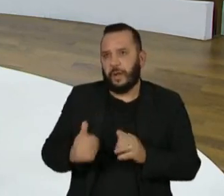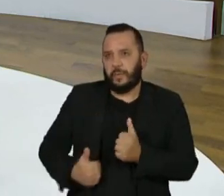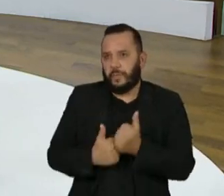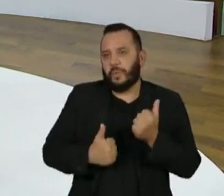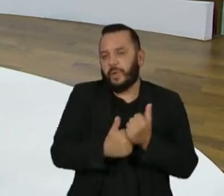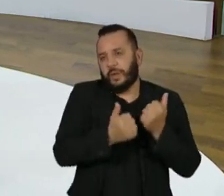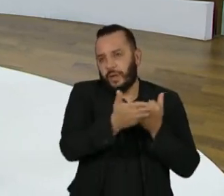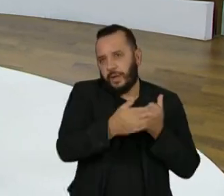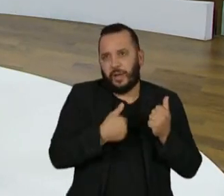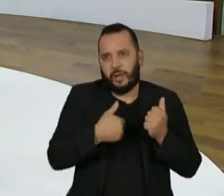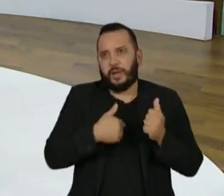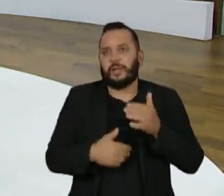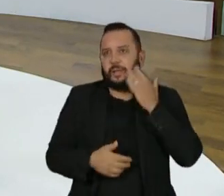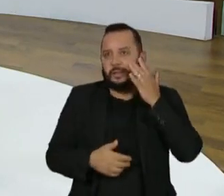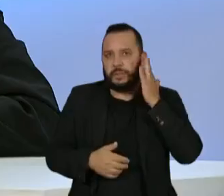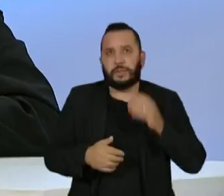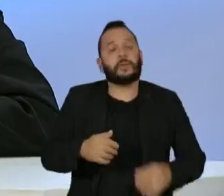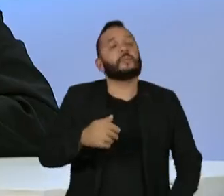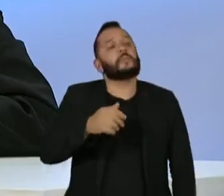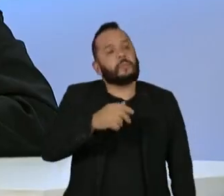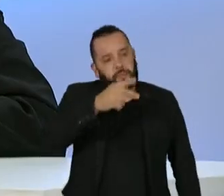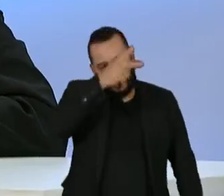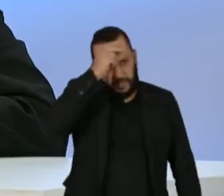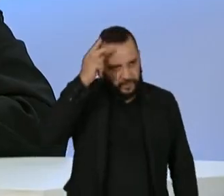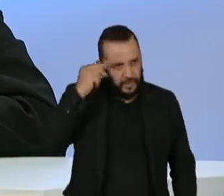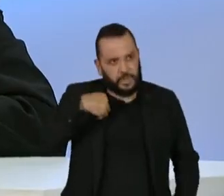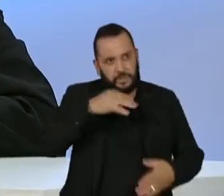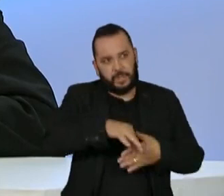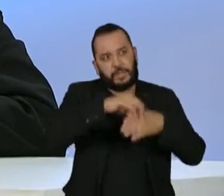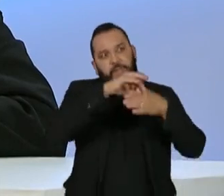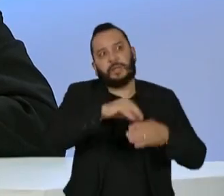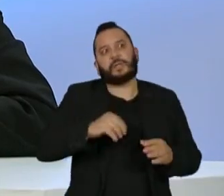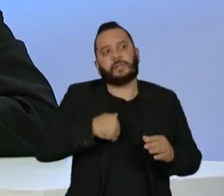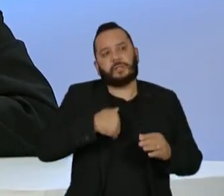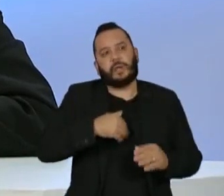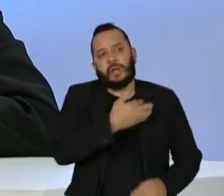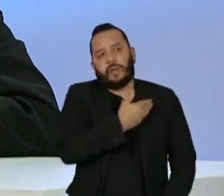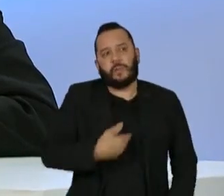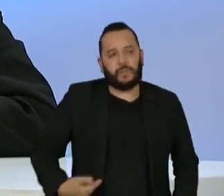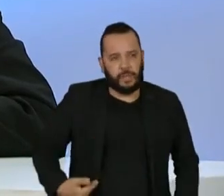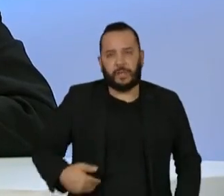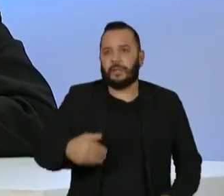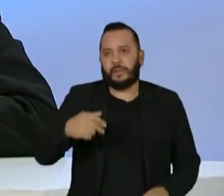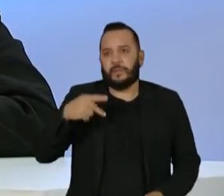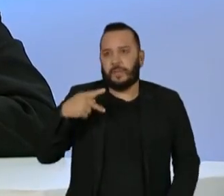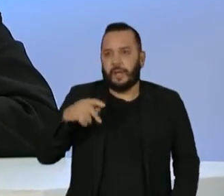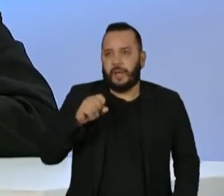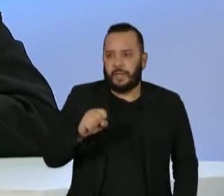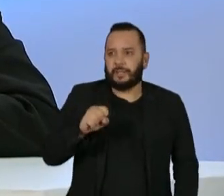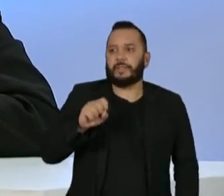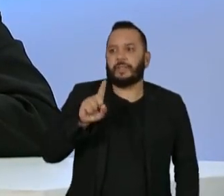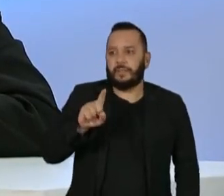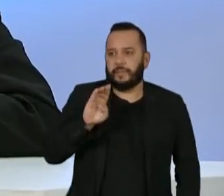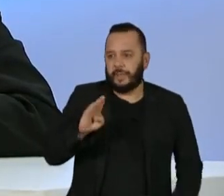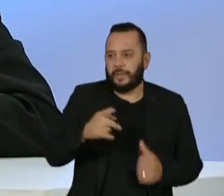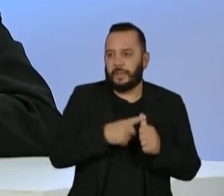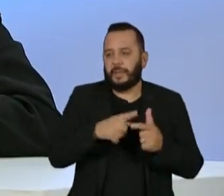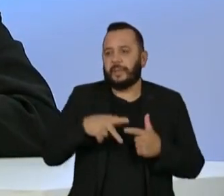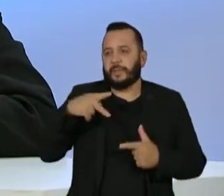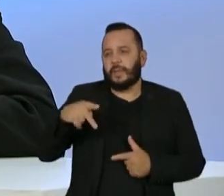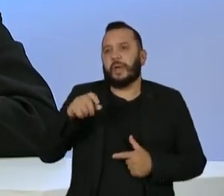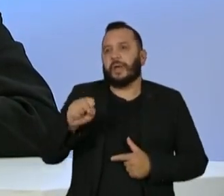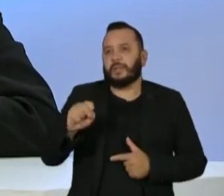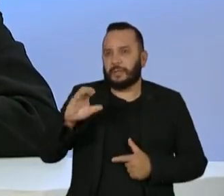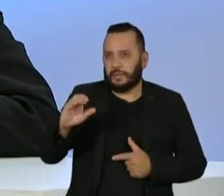né? Prefeitos, outras lideranças. Né? Republicanos, PSDB, PSC, PP. É uma frente ampla contra